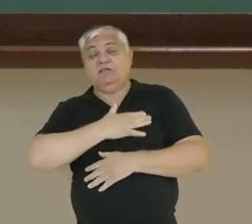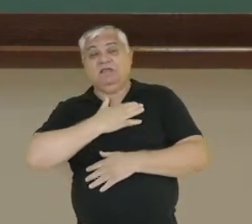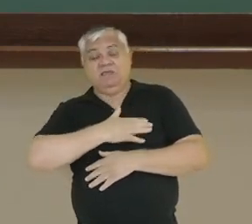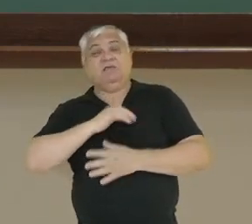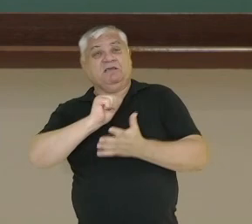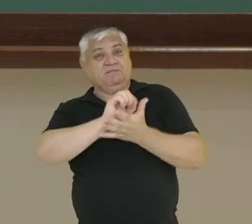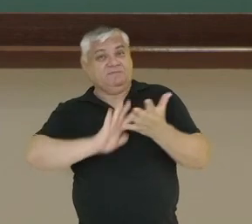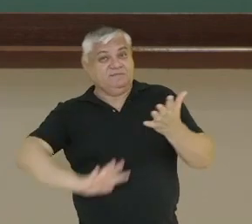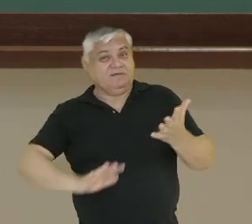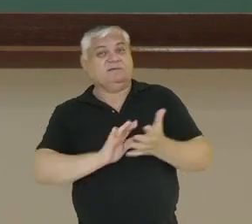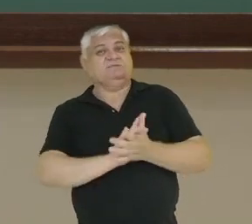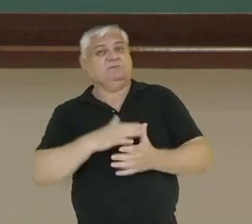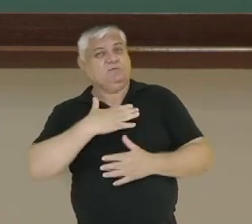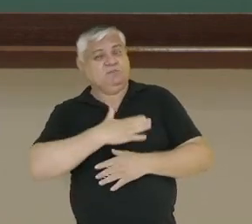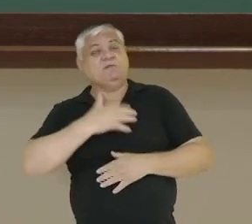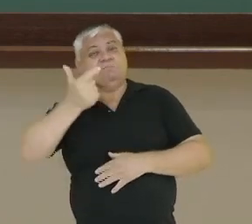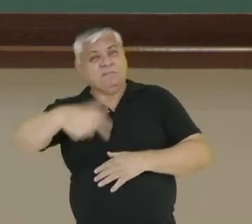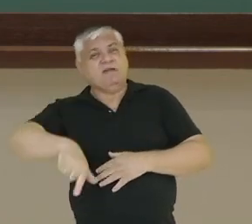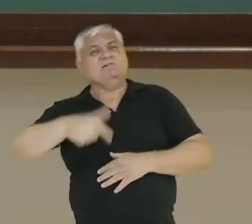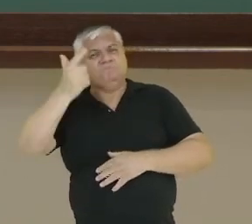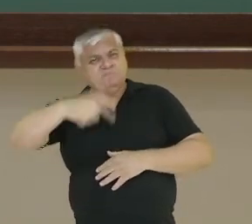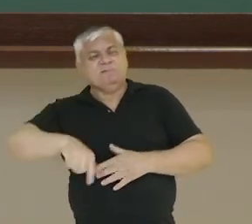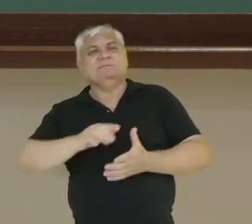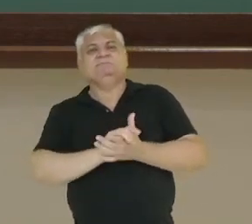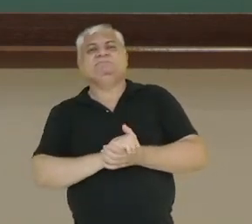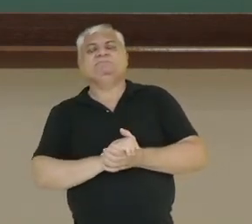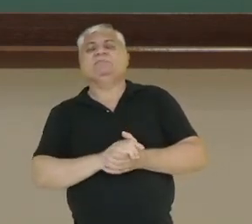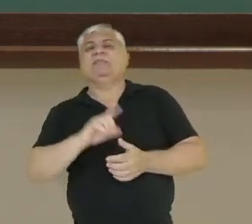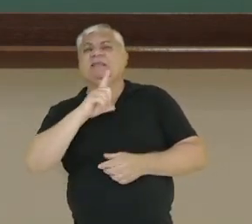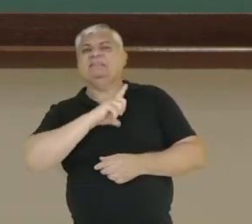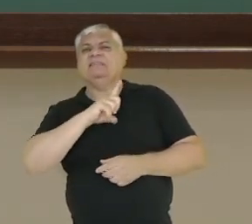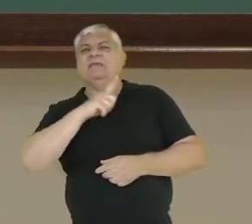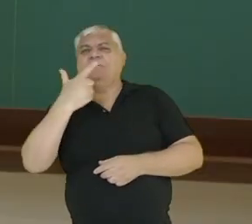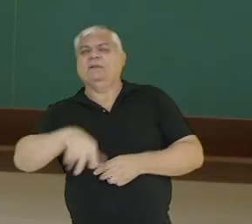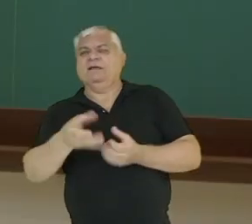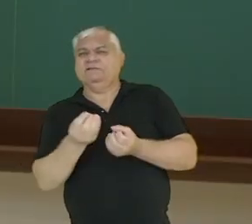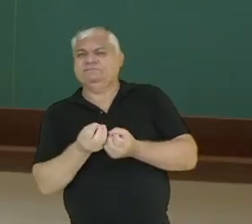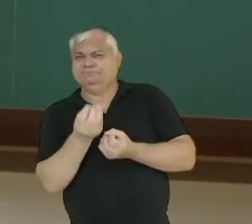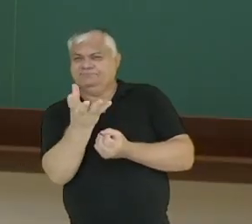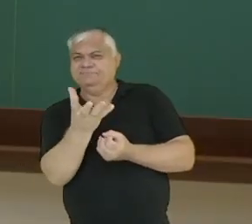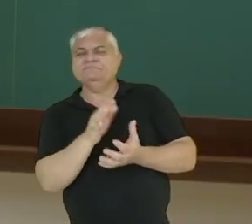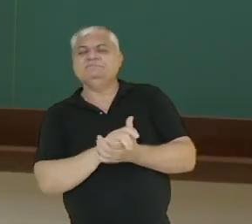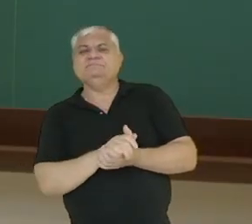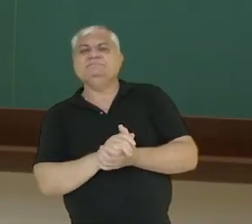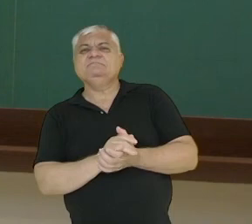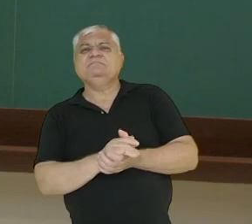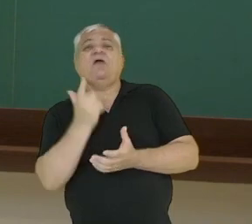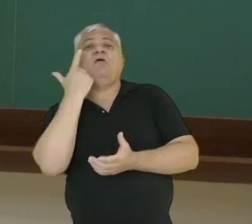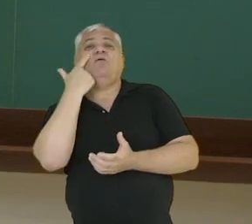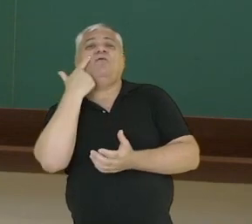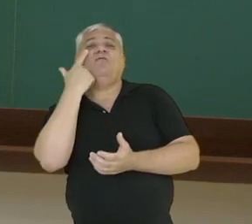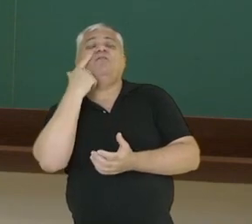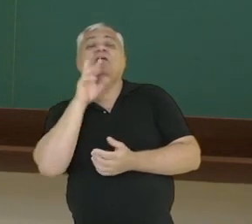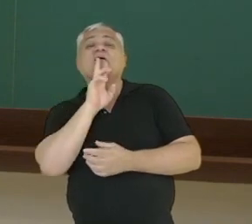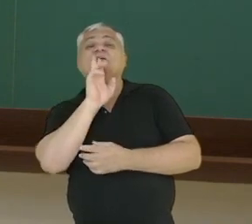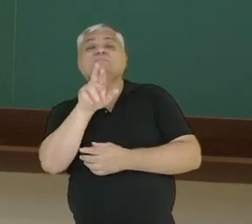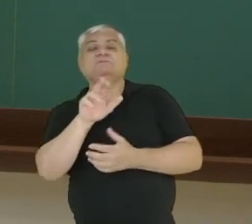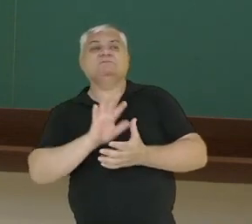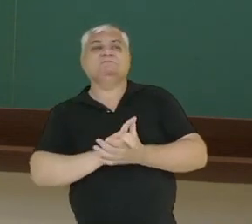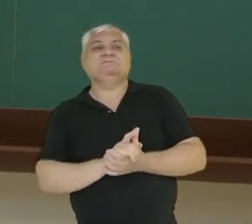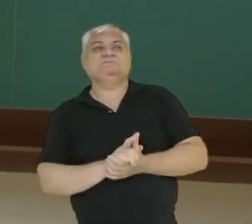hein? Gostei, quero mais. Sim, eu tenho mais para você, tá? Então, confere comigo a sua solução